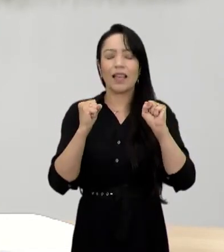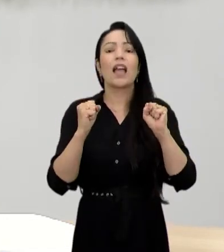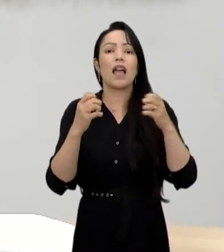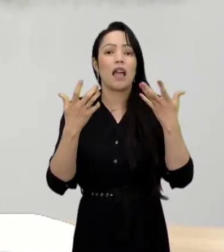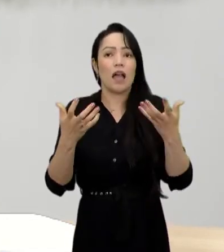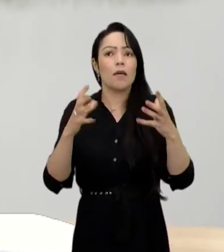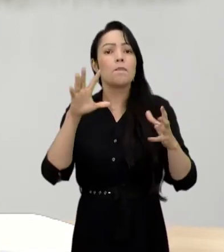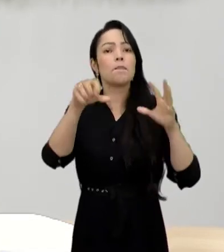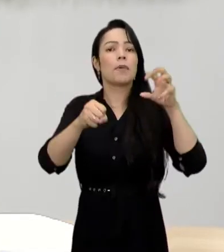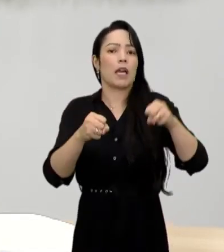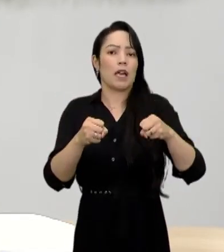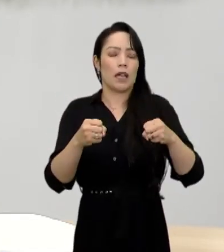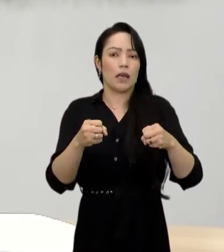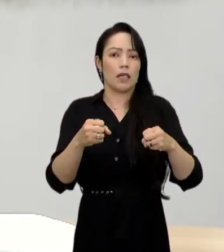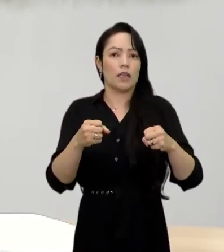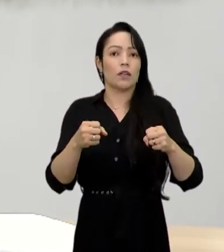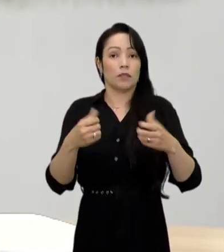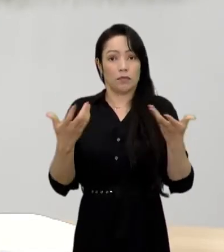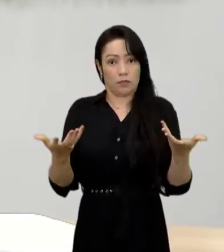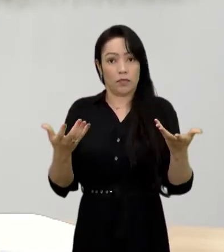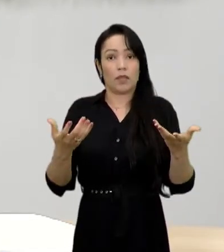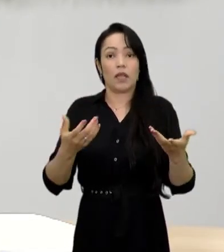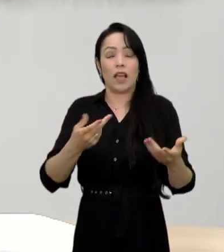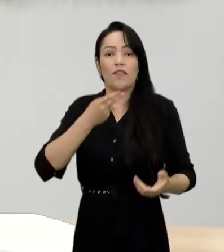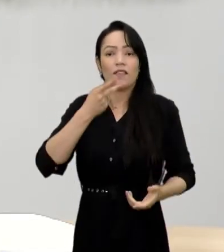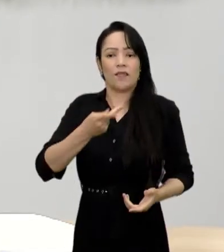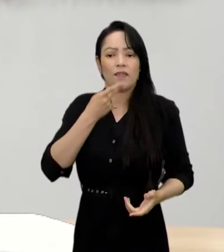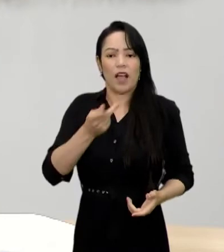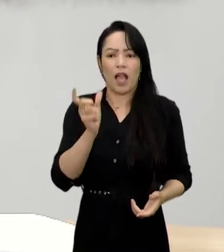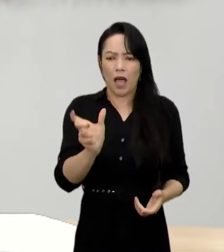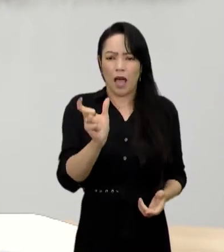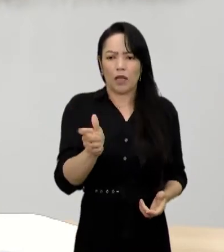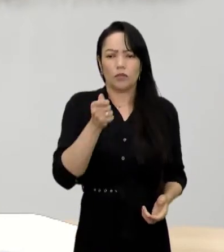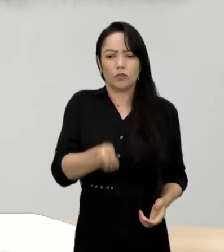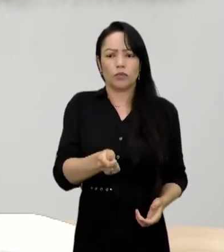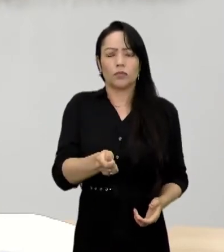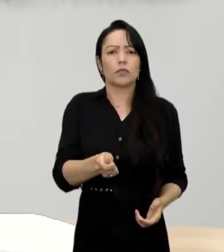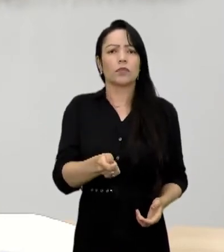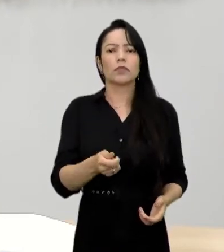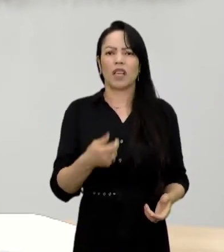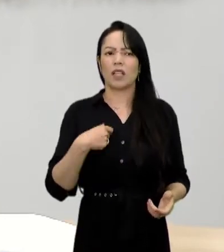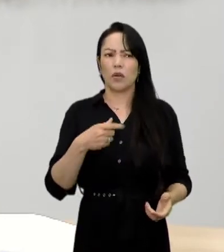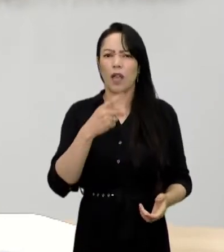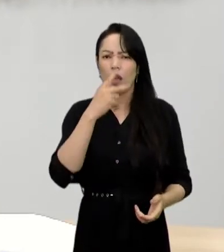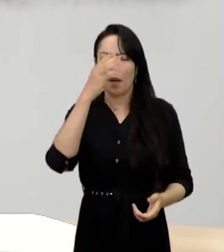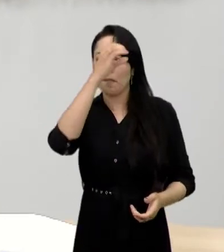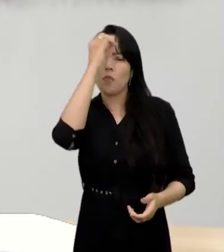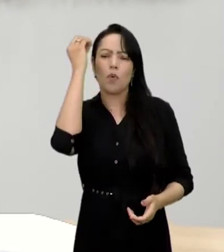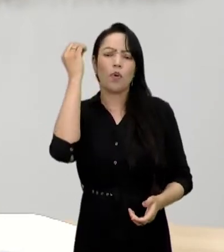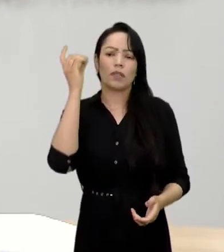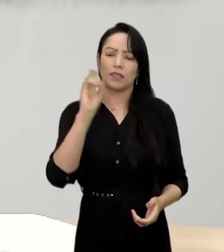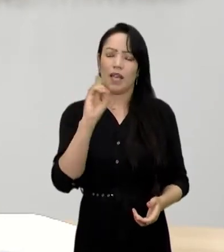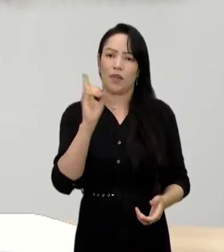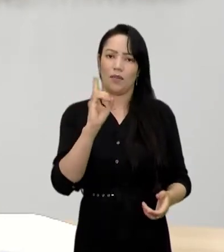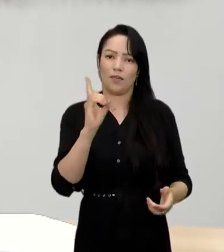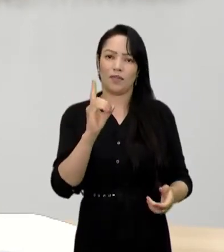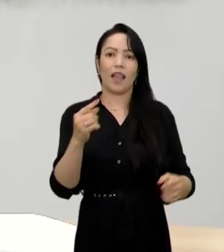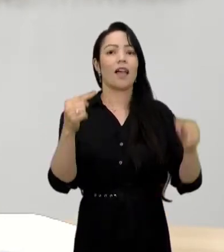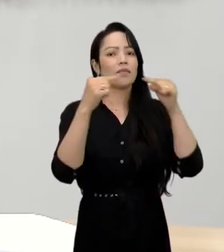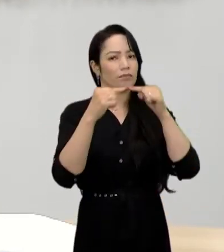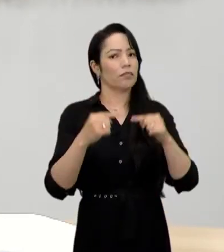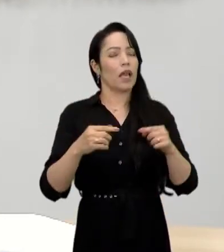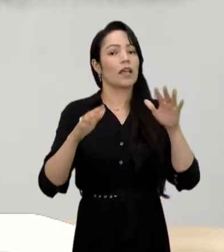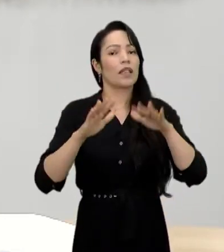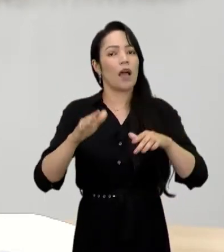apoderar. Tomar a palavra jamais representa um gesto ingênuo, pois sempre está ligado a relações de